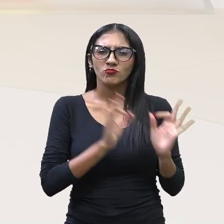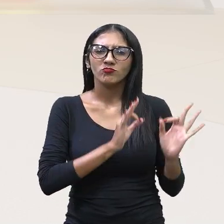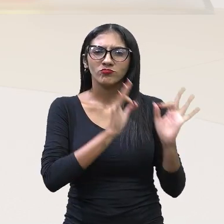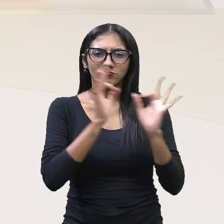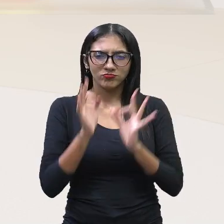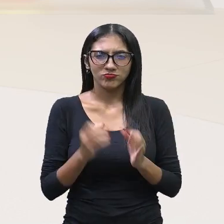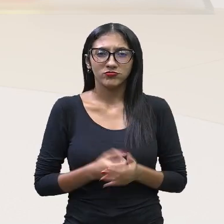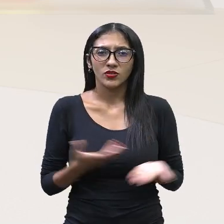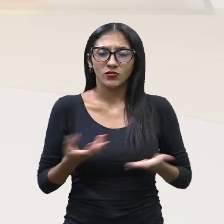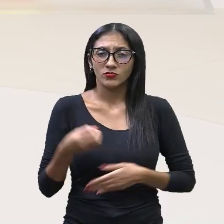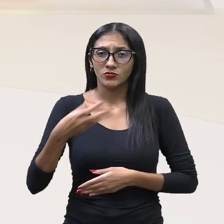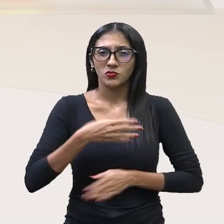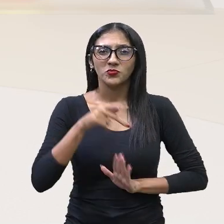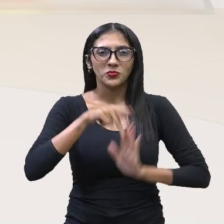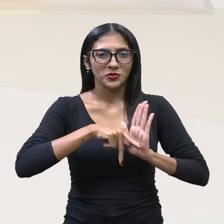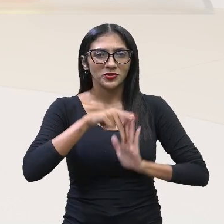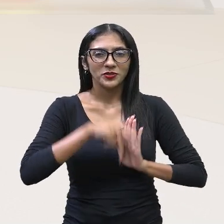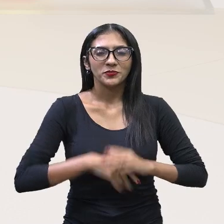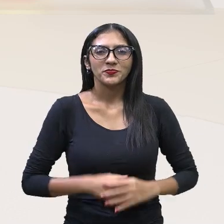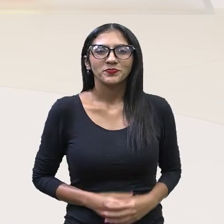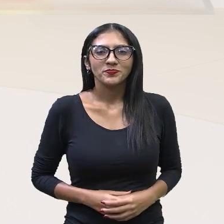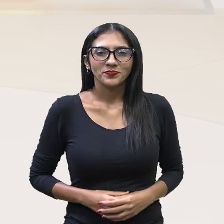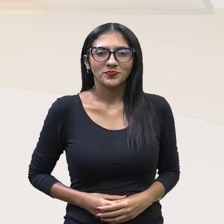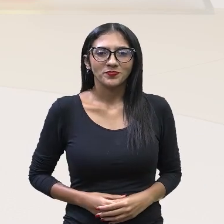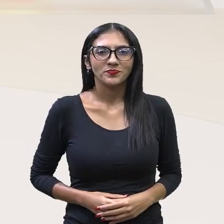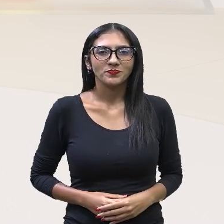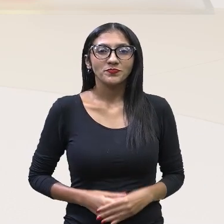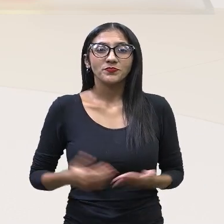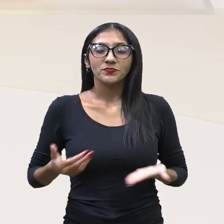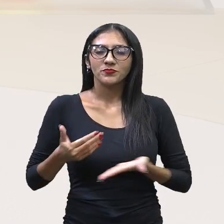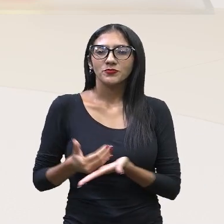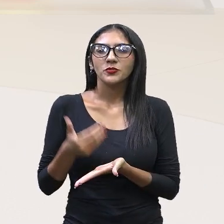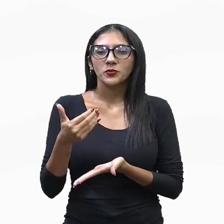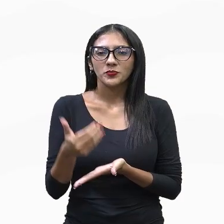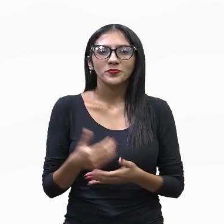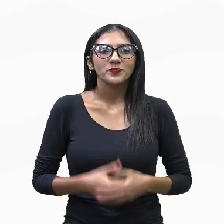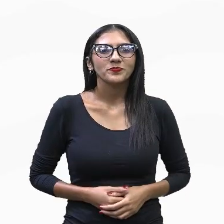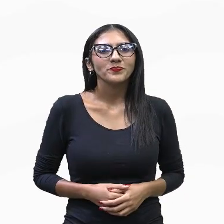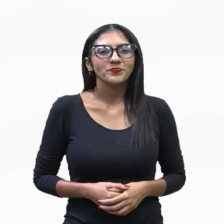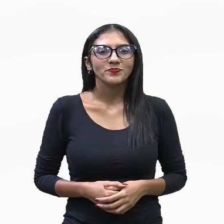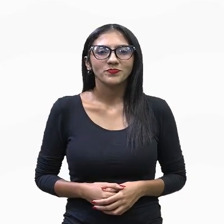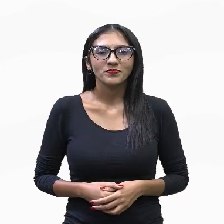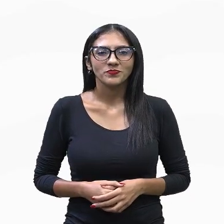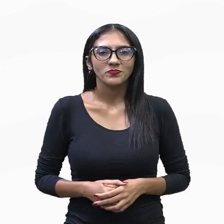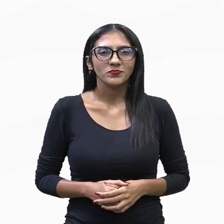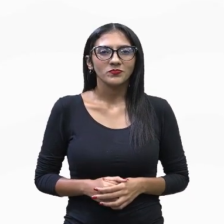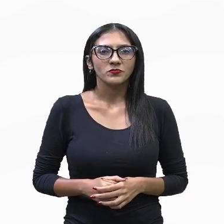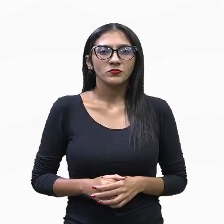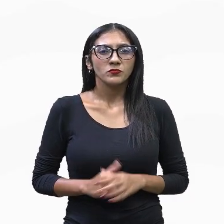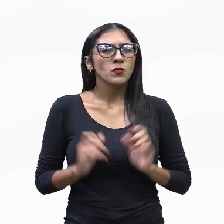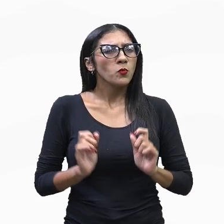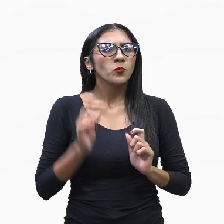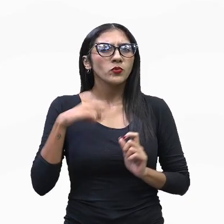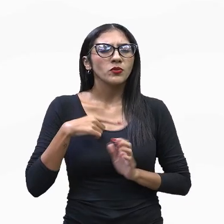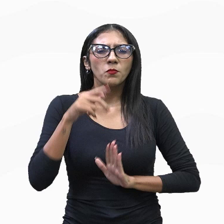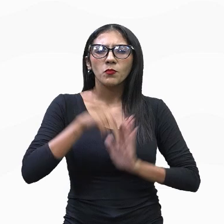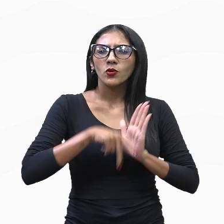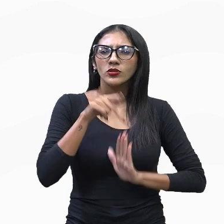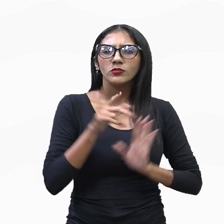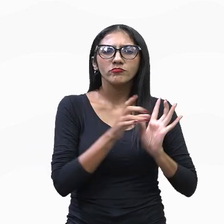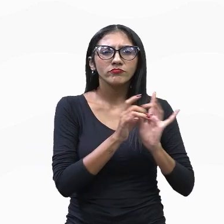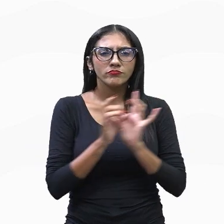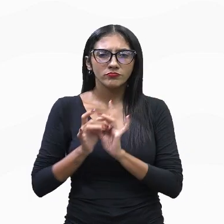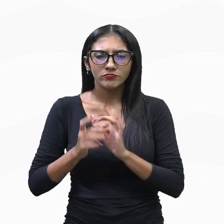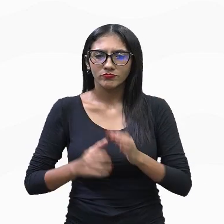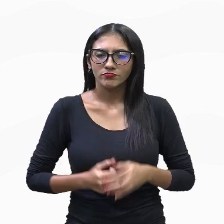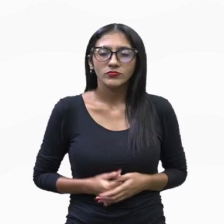esse novo projeto, não é isso? Então, vamos lá comigo? O que é um projeto integrador? Os